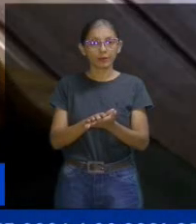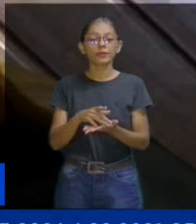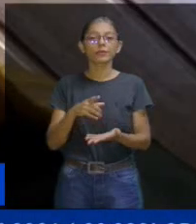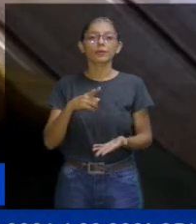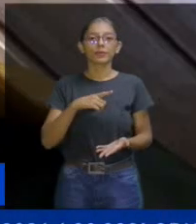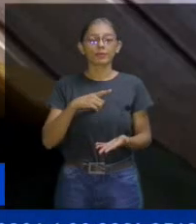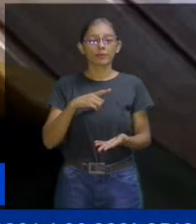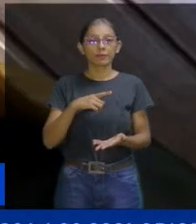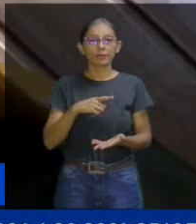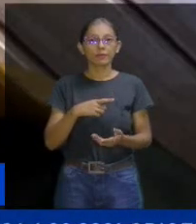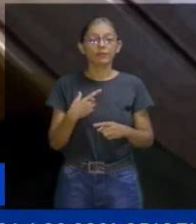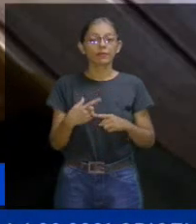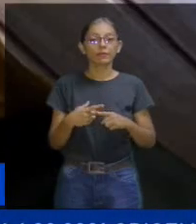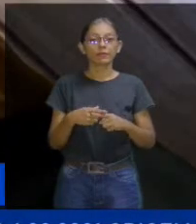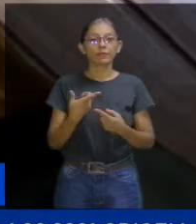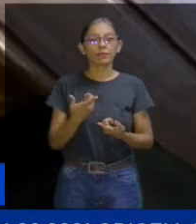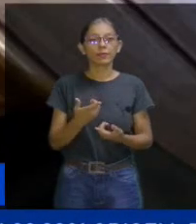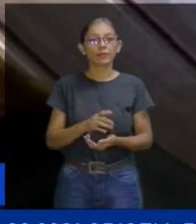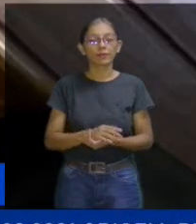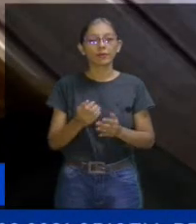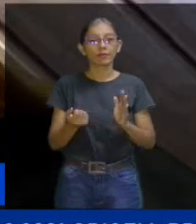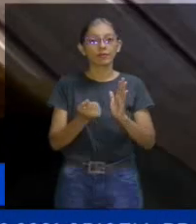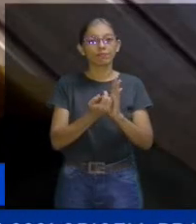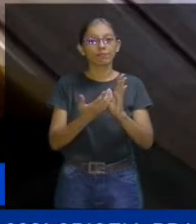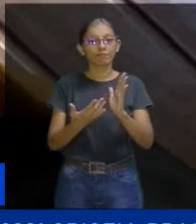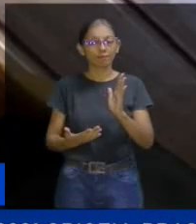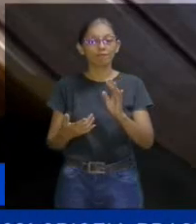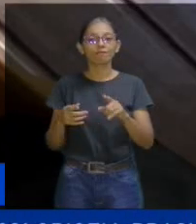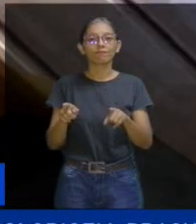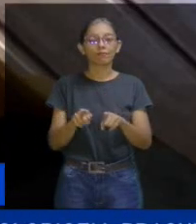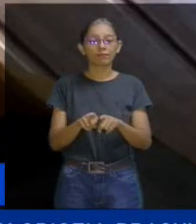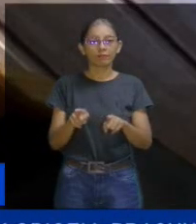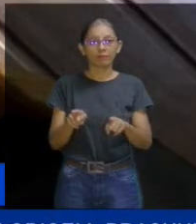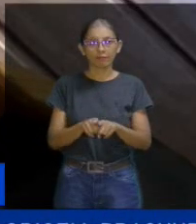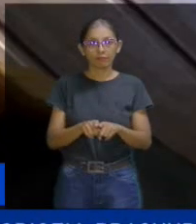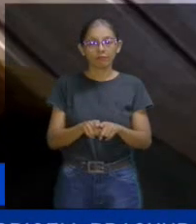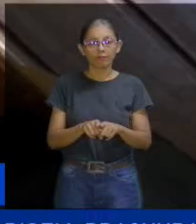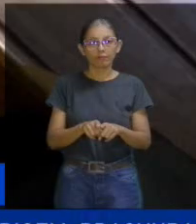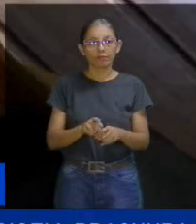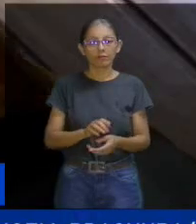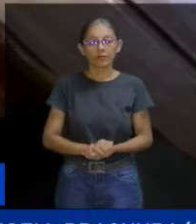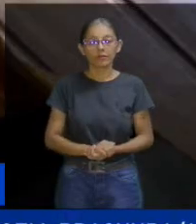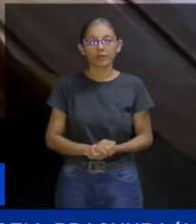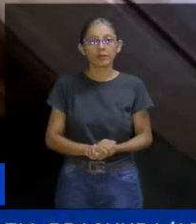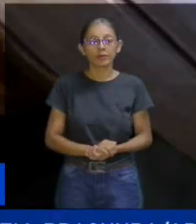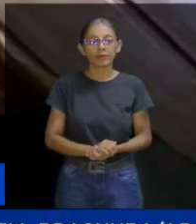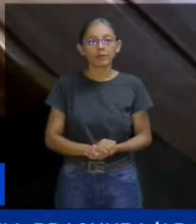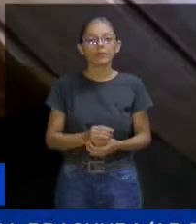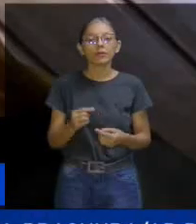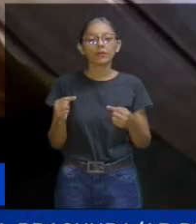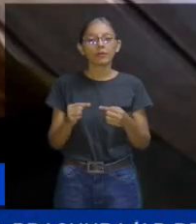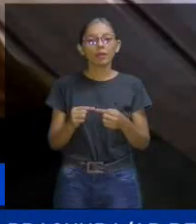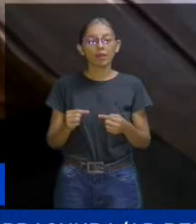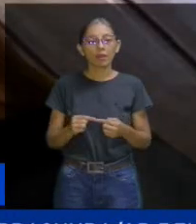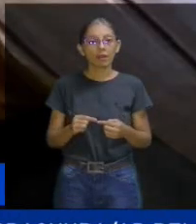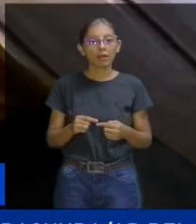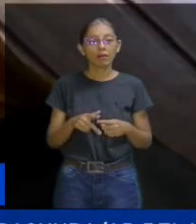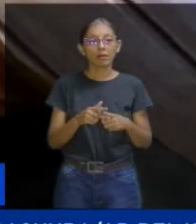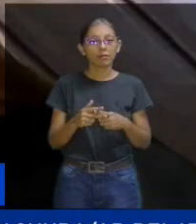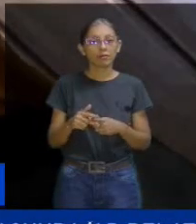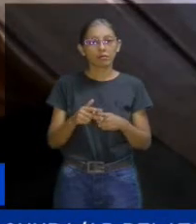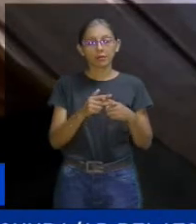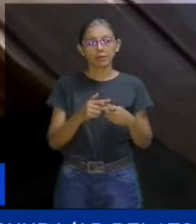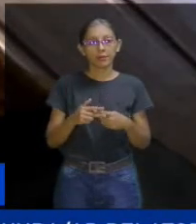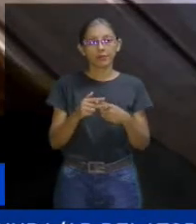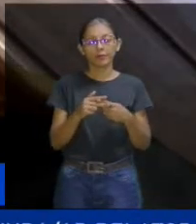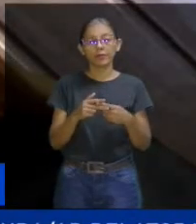dos embargos de declaração, também assiste razão ao recorrente. Da leitura da peça dos declaratórios, verifica-se que não houve